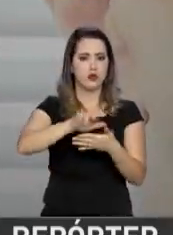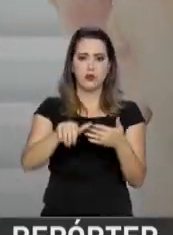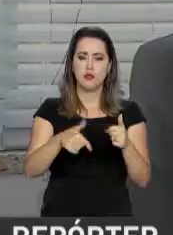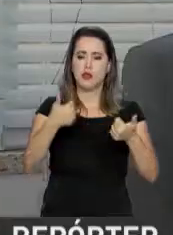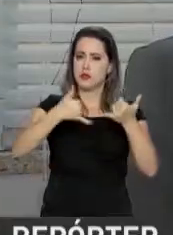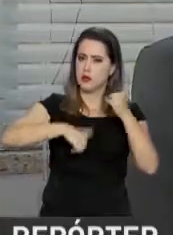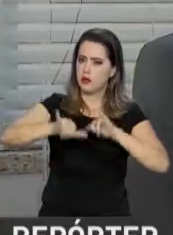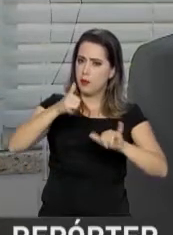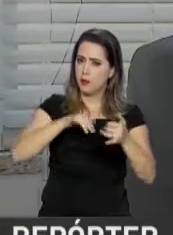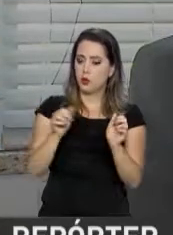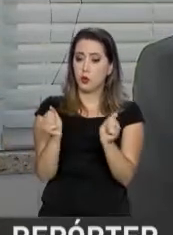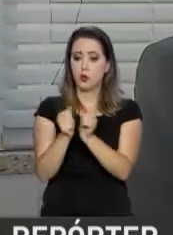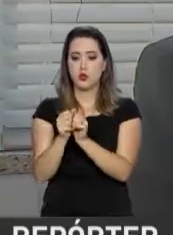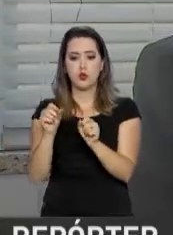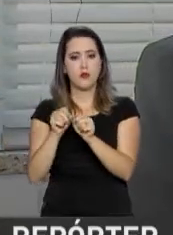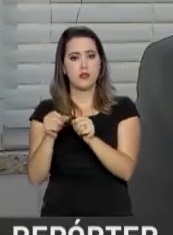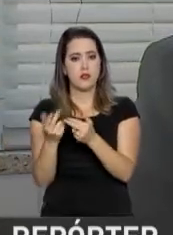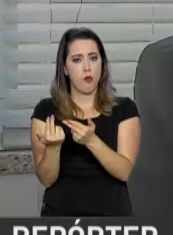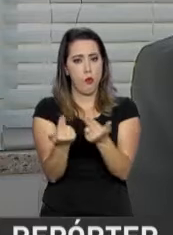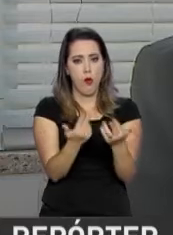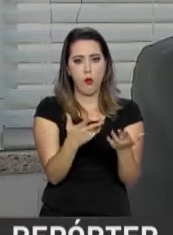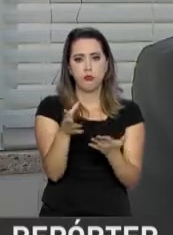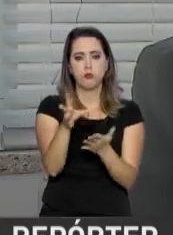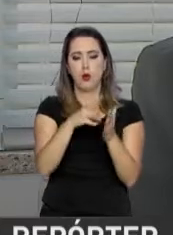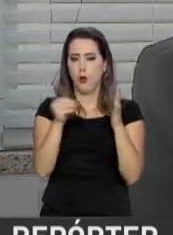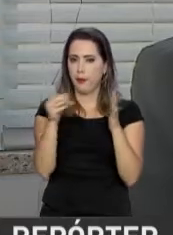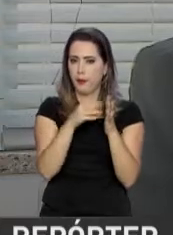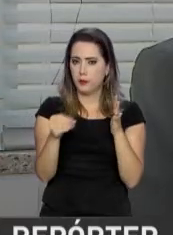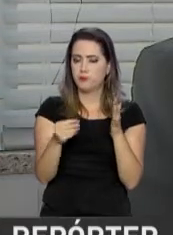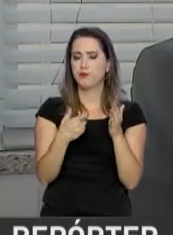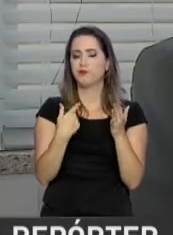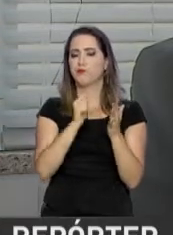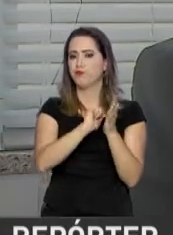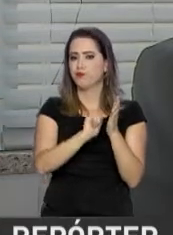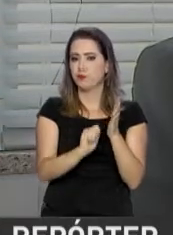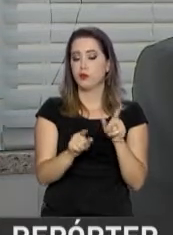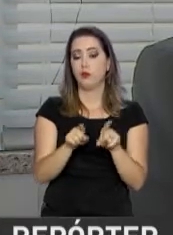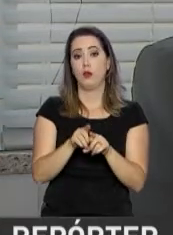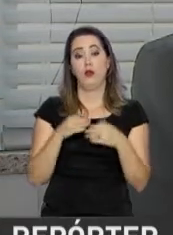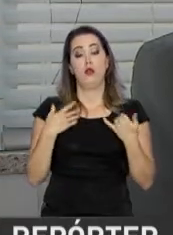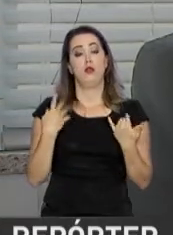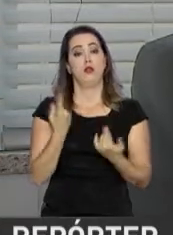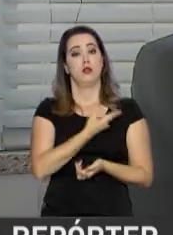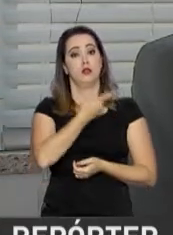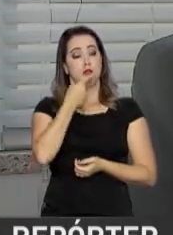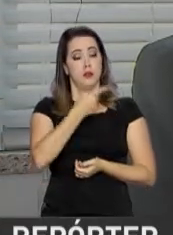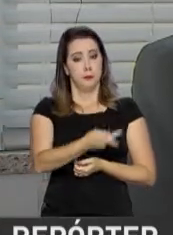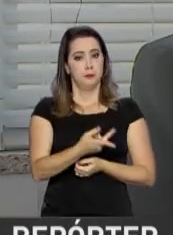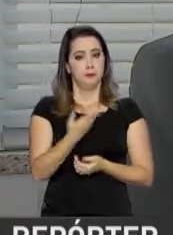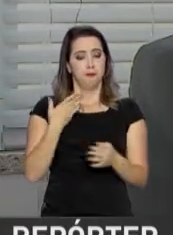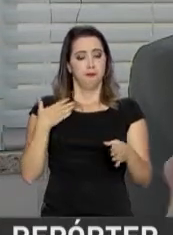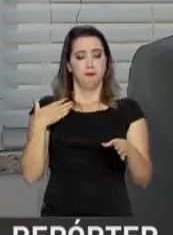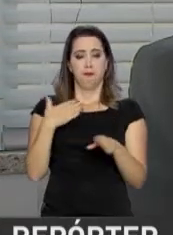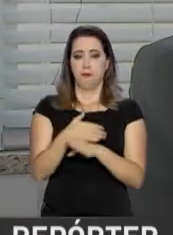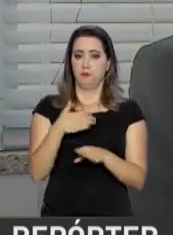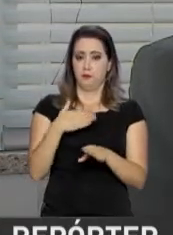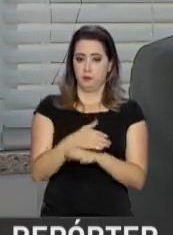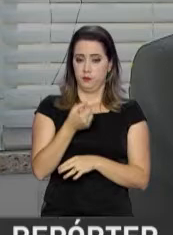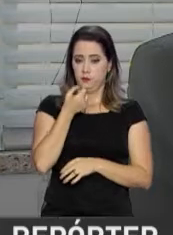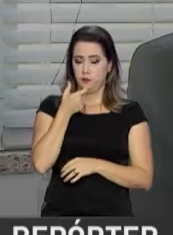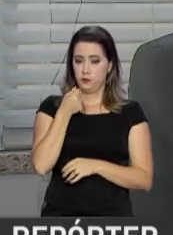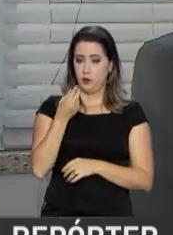se trata de uma questão de saúde pública não estamos falando aqui de acesso ao medicamento quanto mais barato o